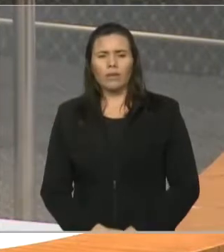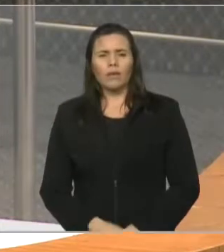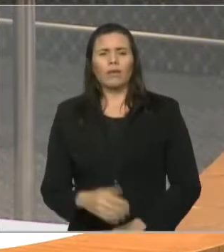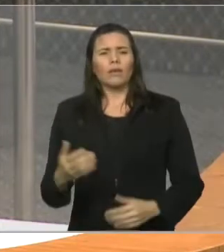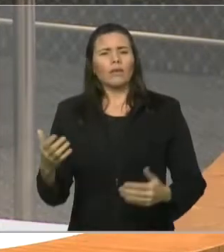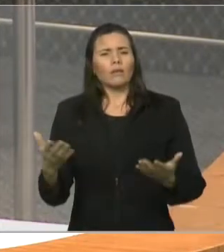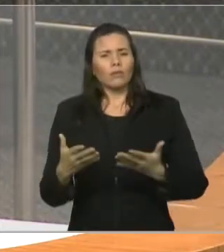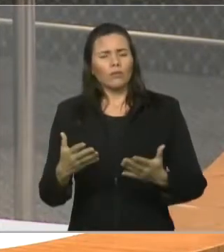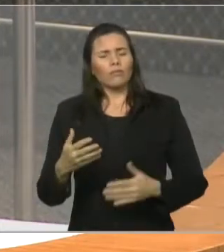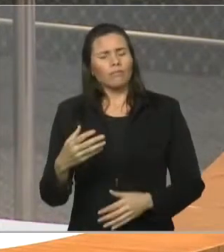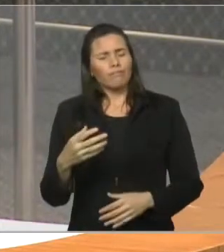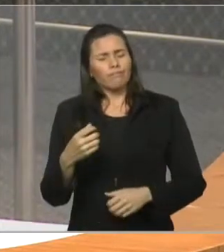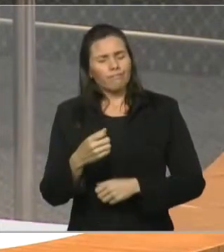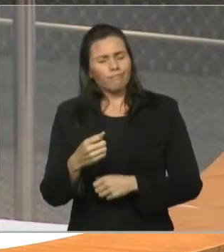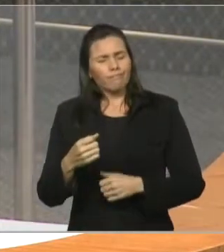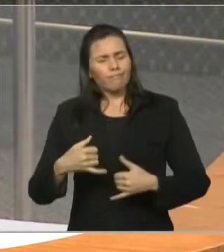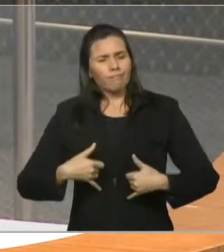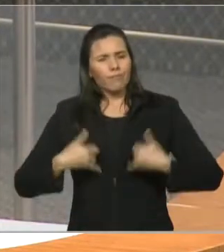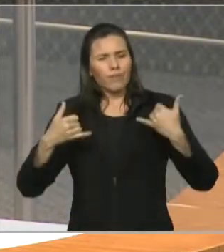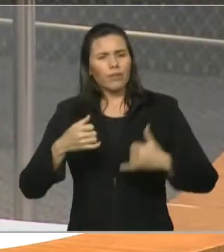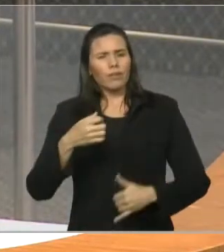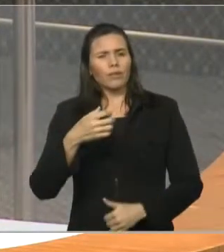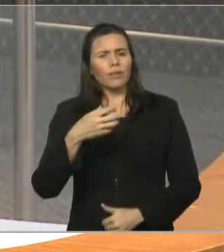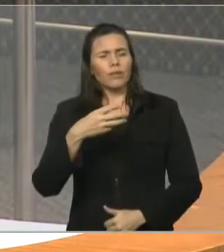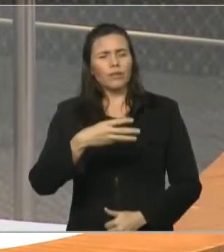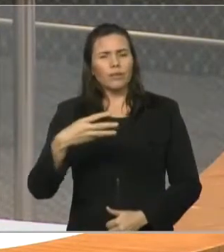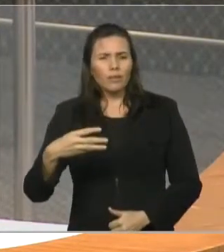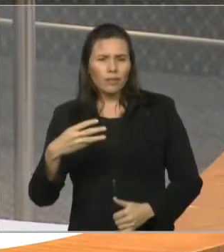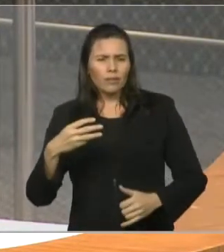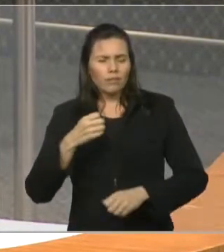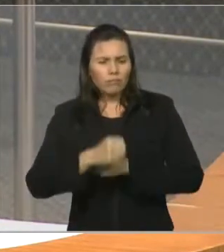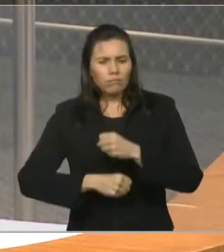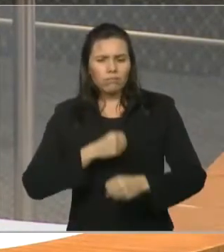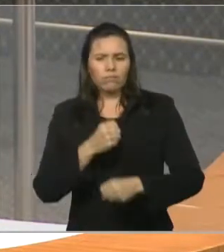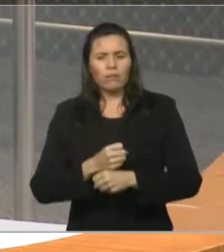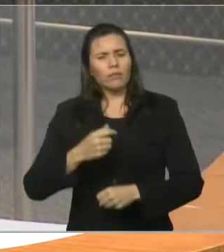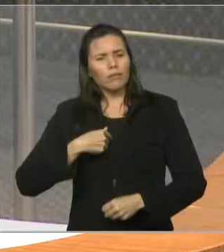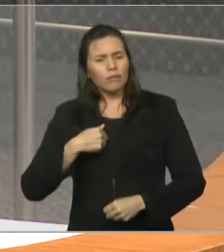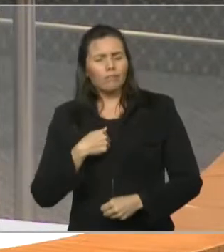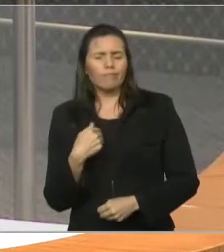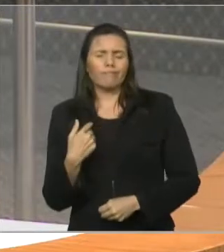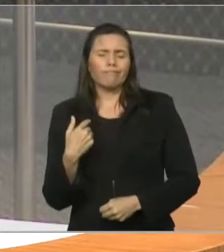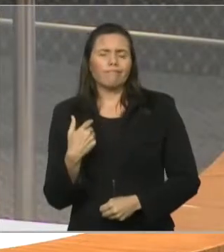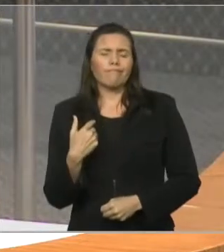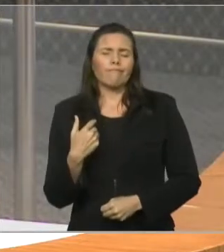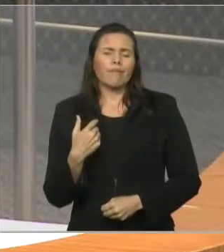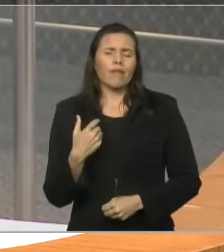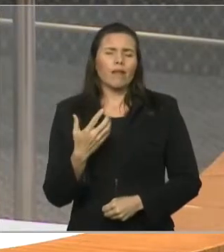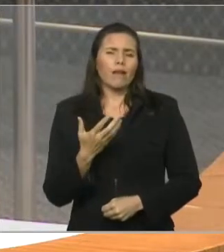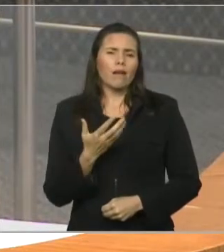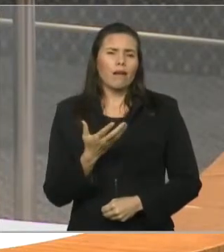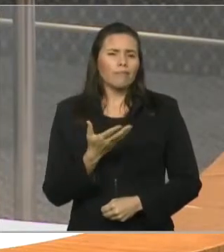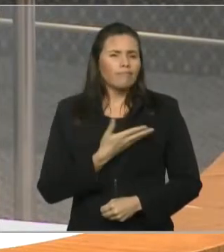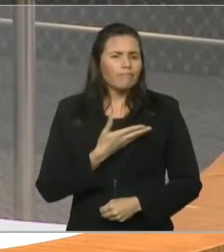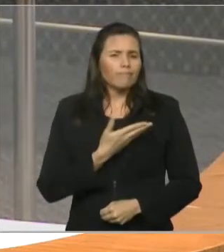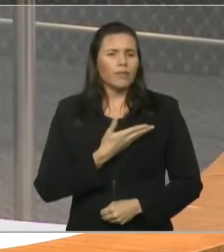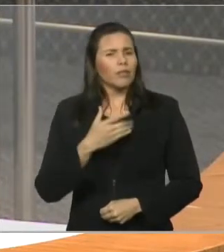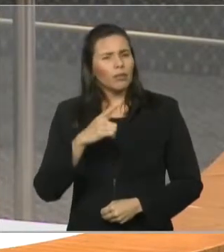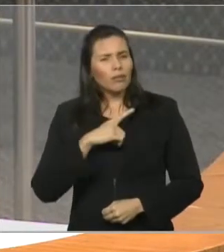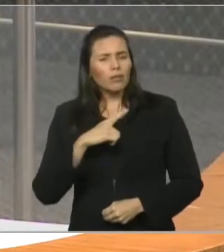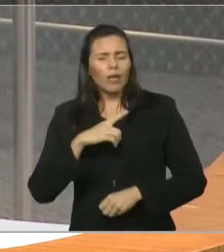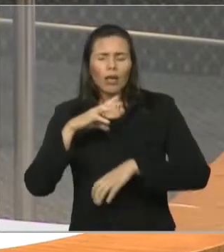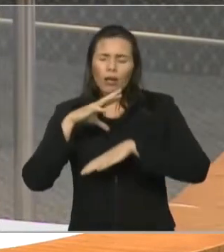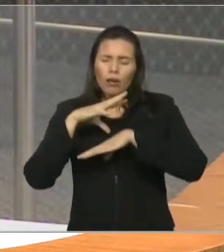cidade vizinha à nossa cidade, uma cidade que eu tenho total carinho pelos amigos que tenho lá, pelos conterrâneos que tenho lá, e é uma cidade